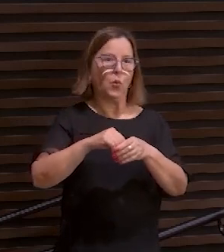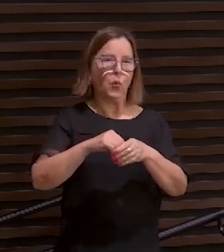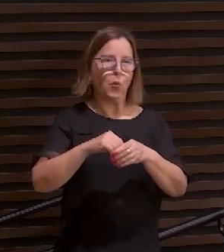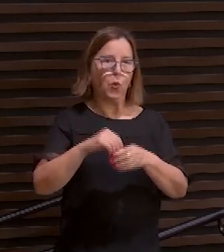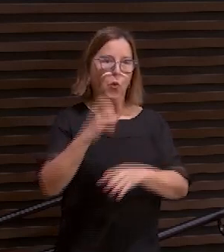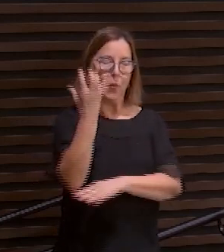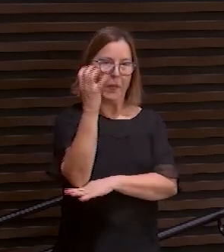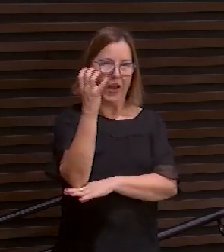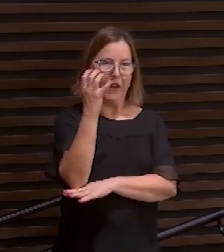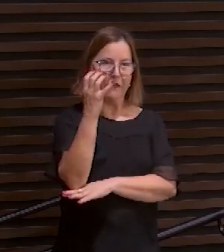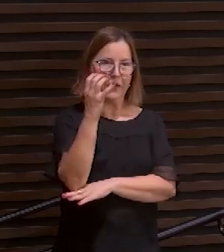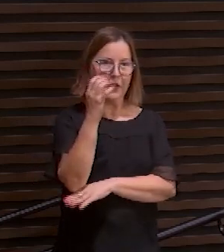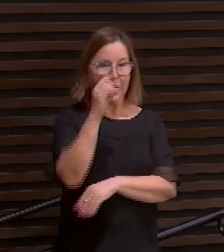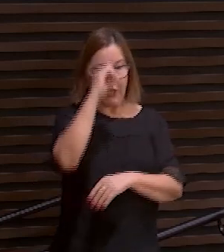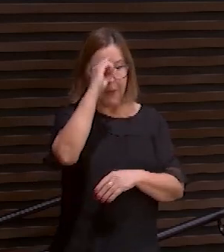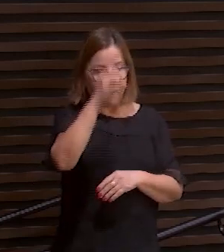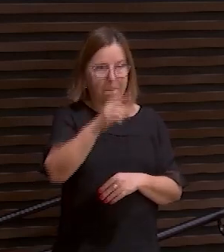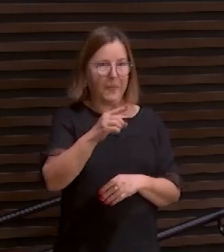tem que molhar.